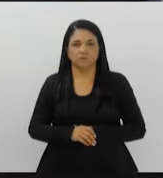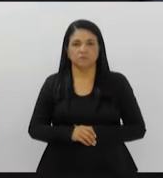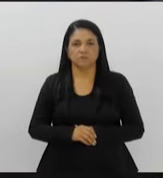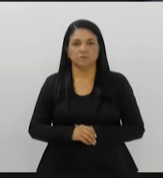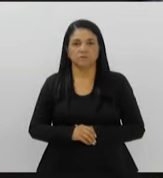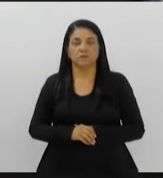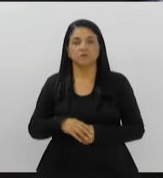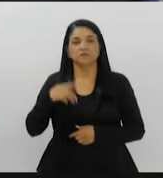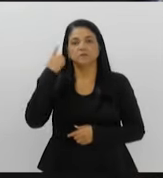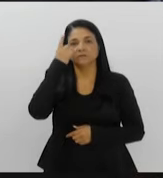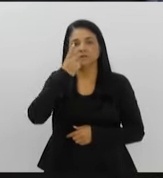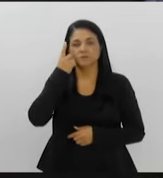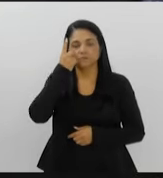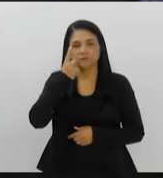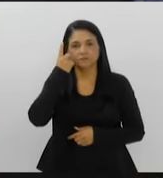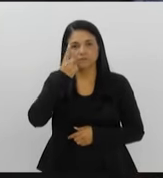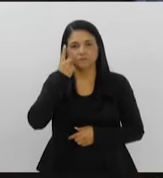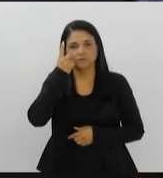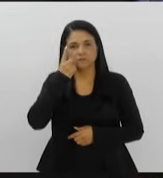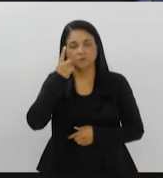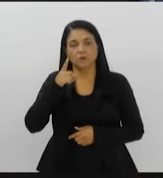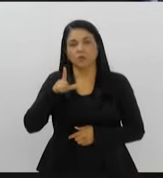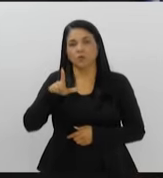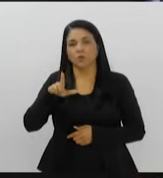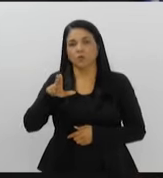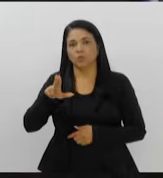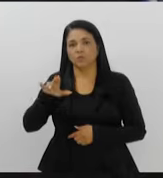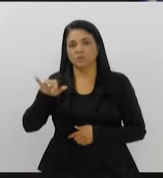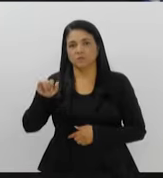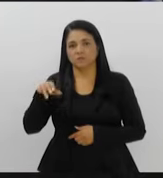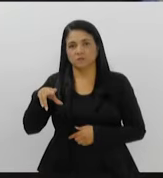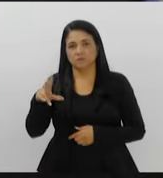Nossa nobre deputada Lucinha.